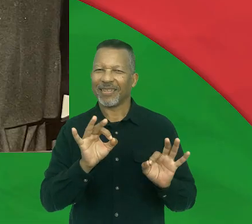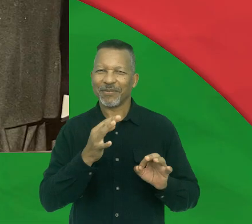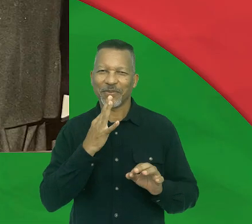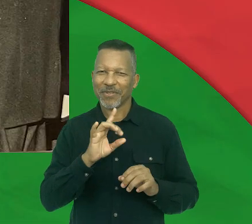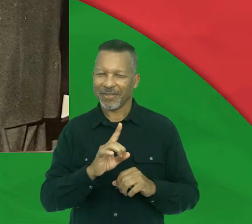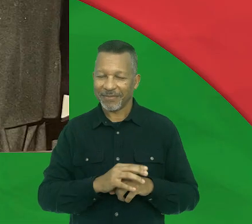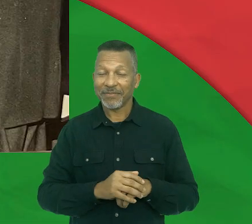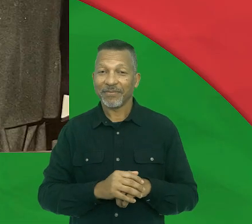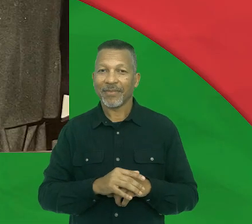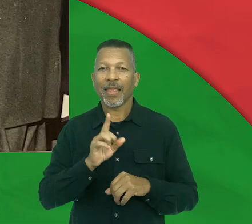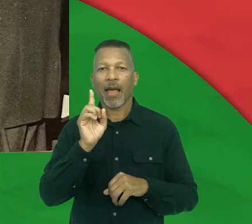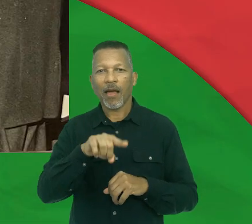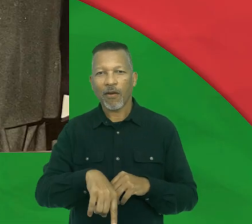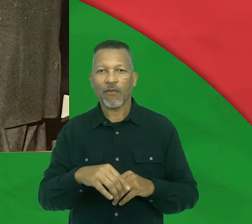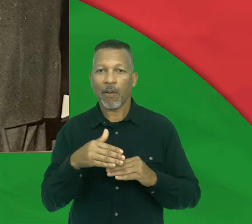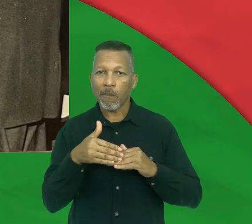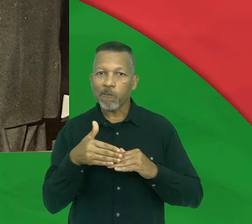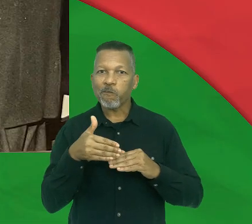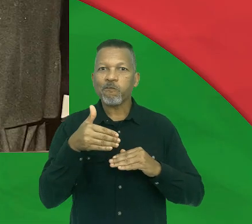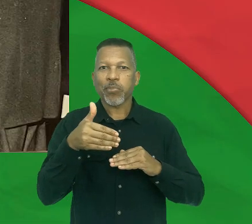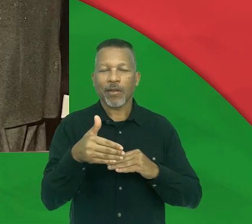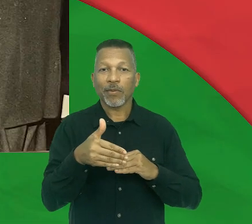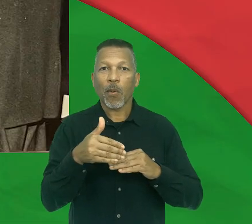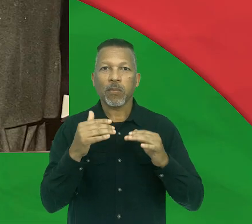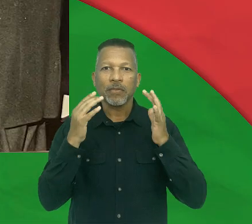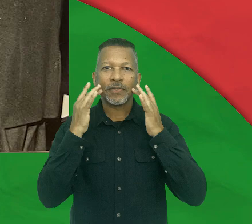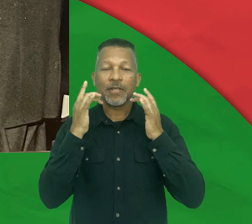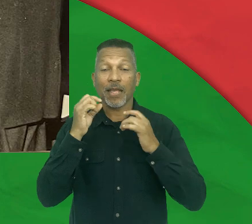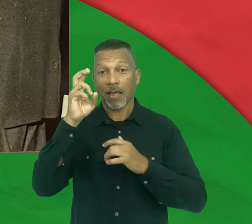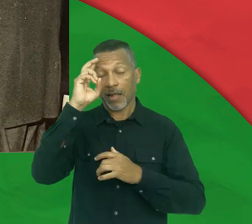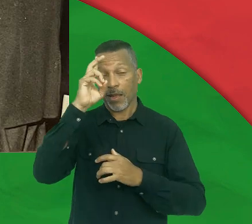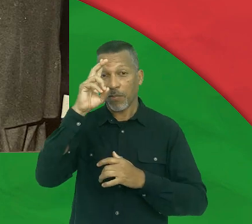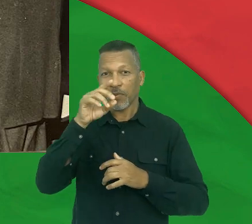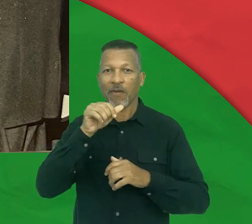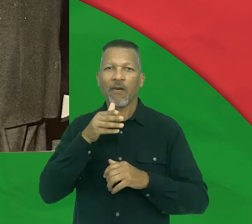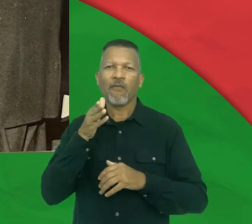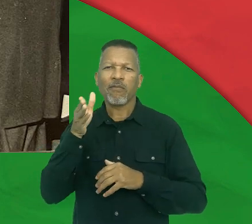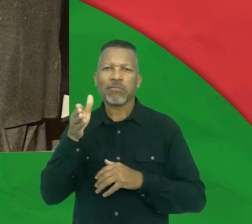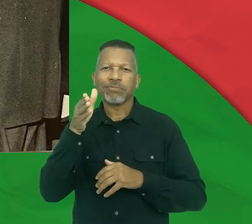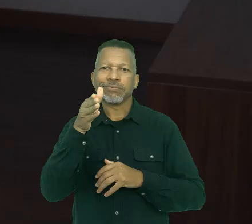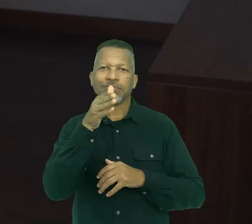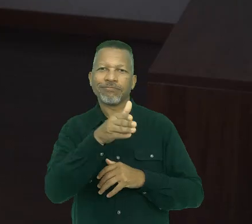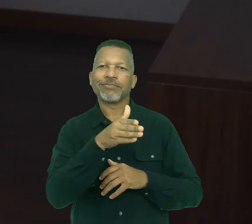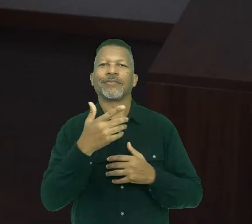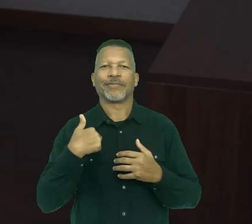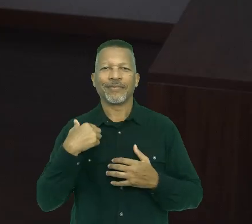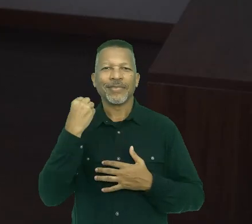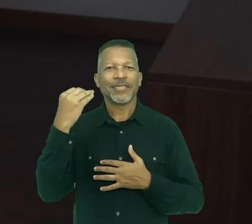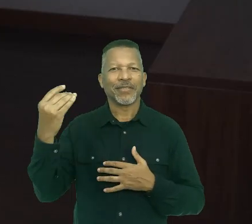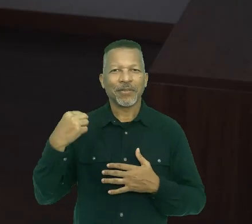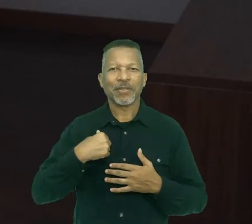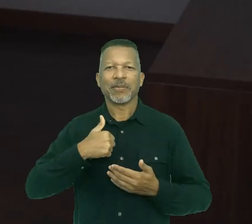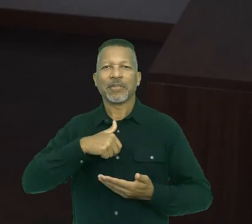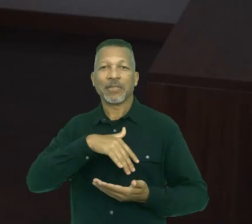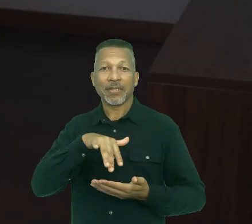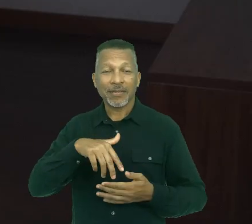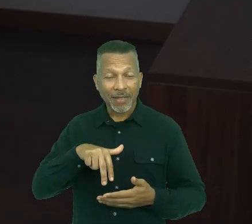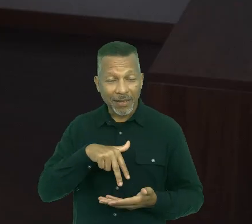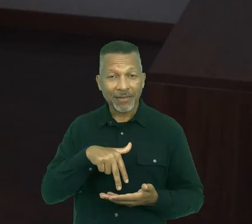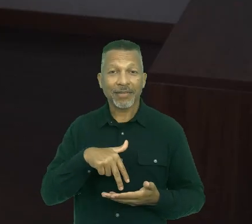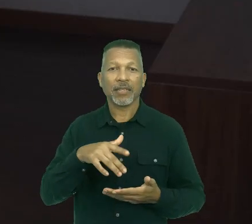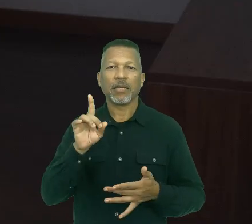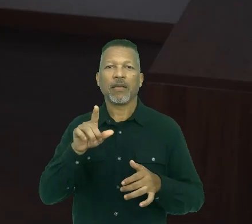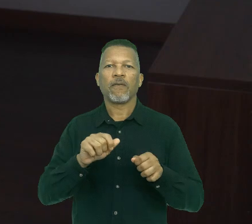aí foi um passo para o teatro, porque eu lembro que eu viajava muito e estava muito complicado dançar